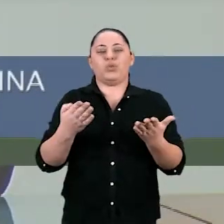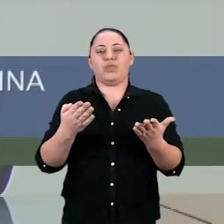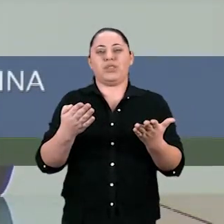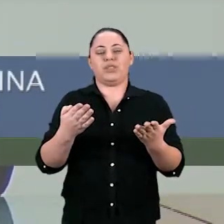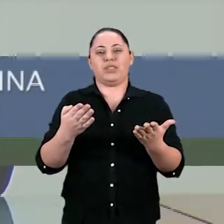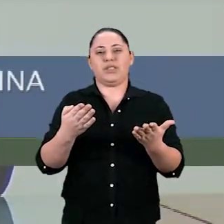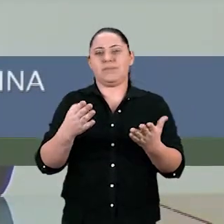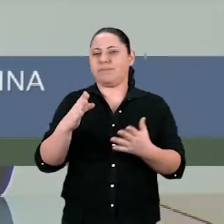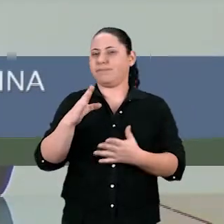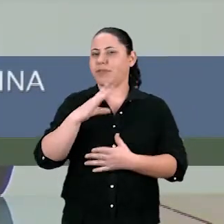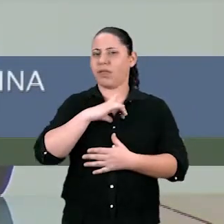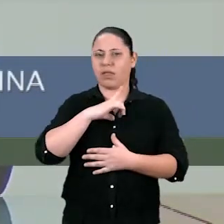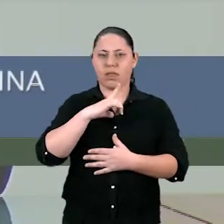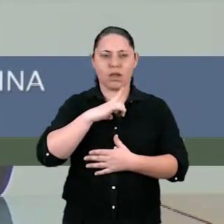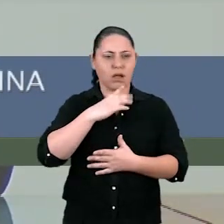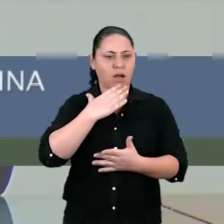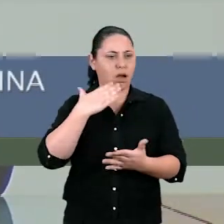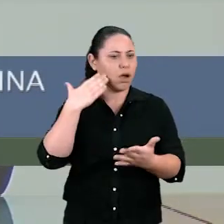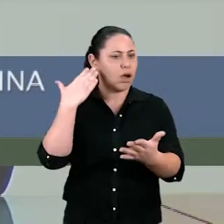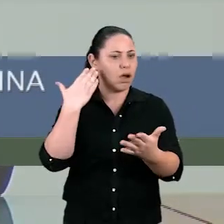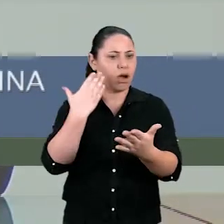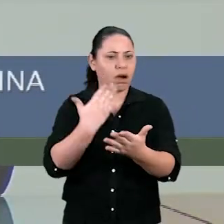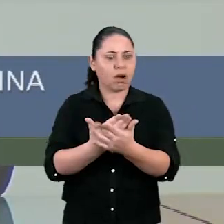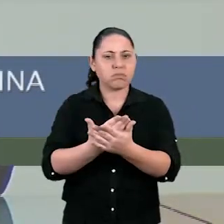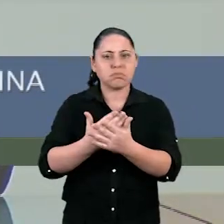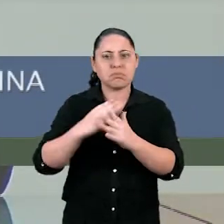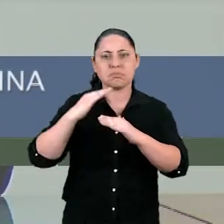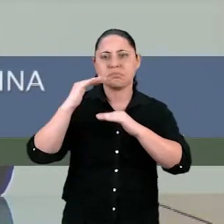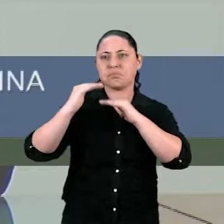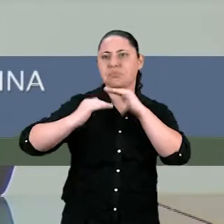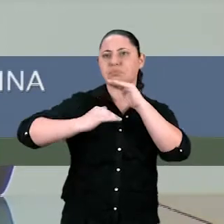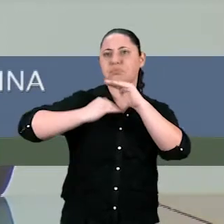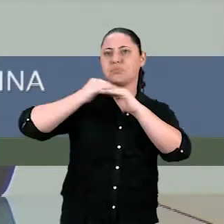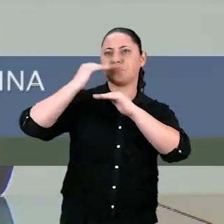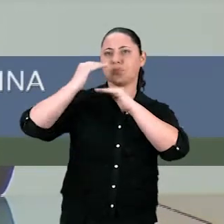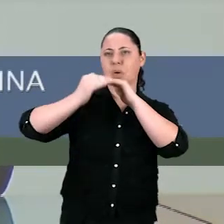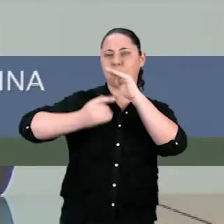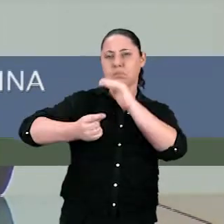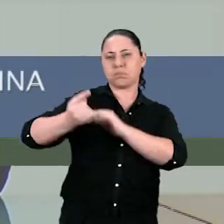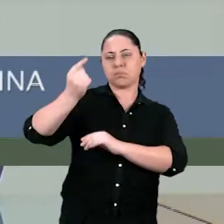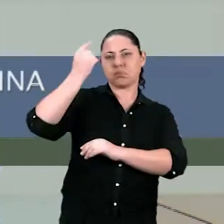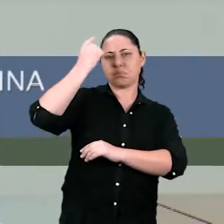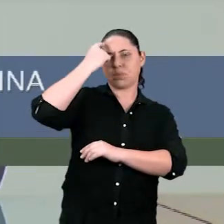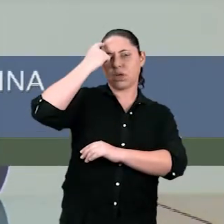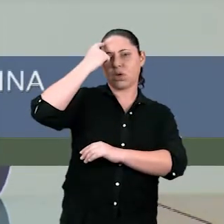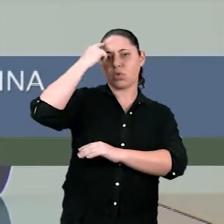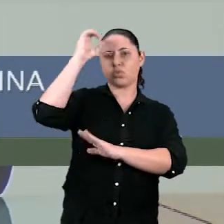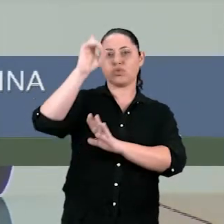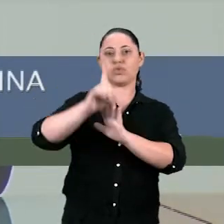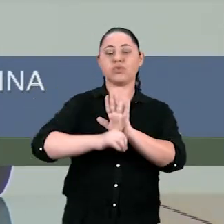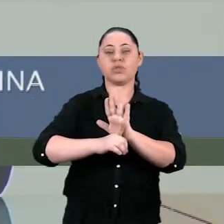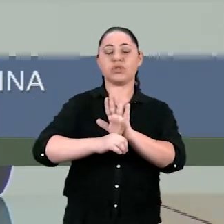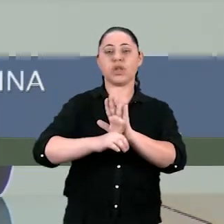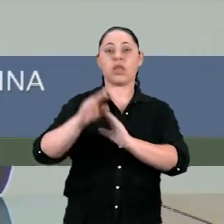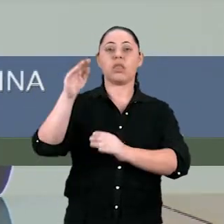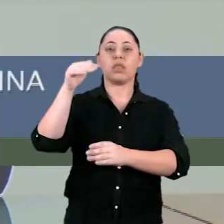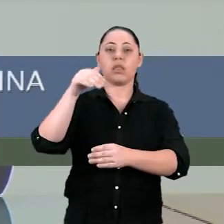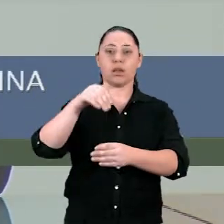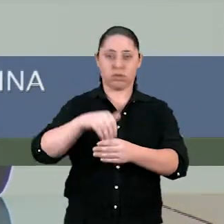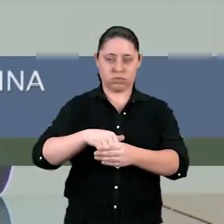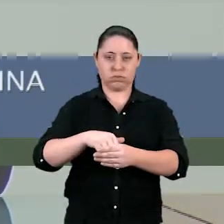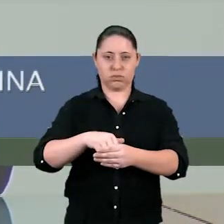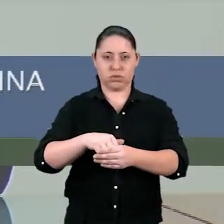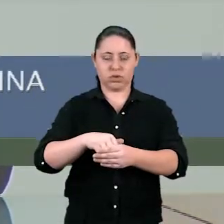uma enorme admiração pela sua capacidade moral como pensador do direito eleitoral, um